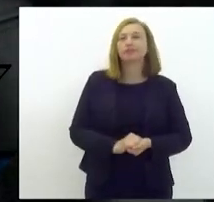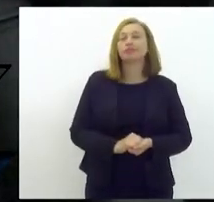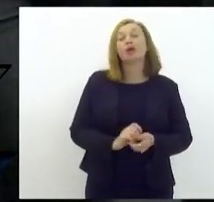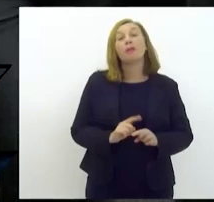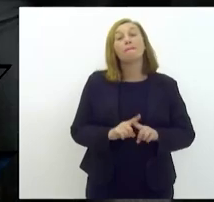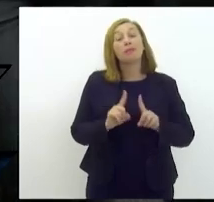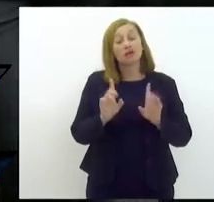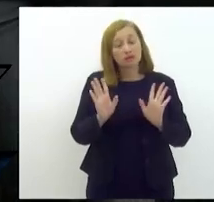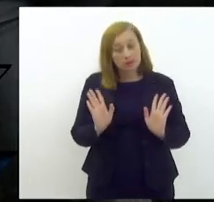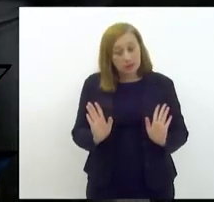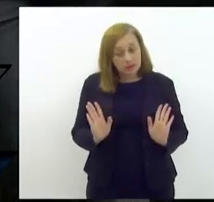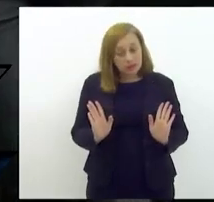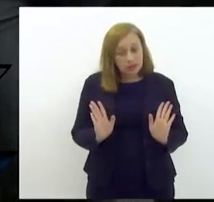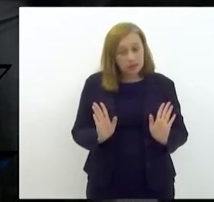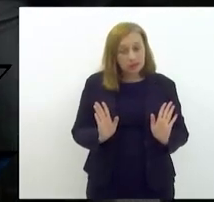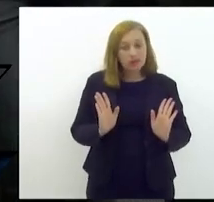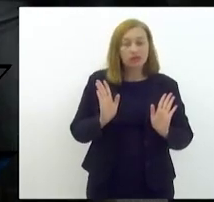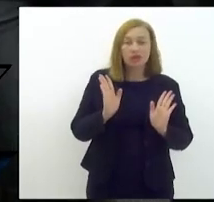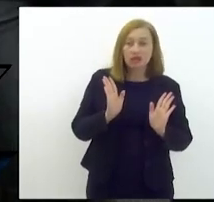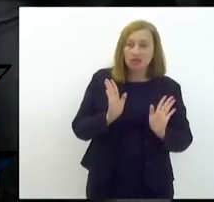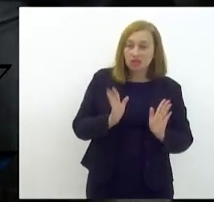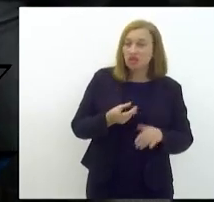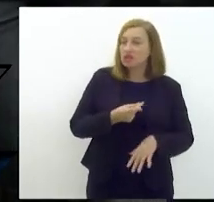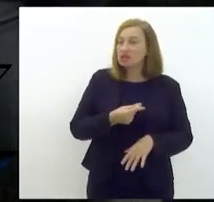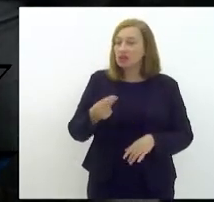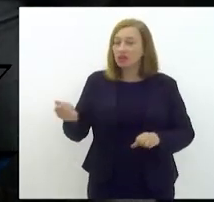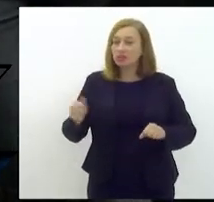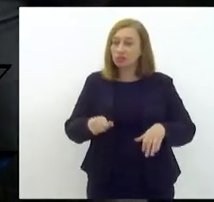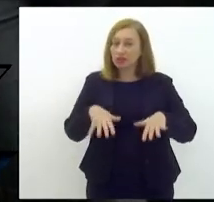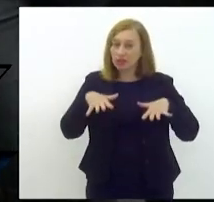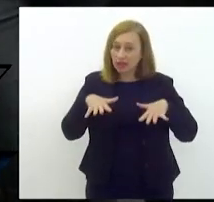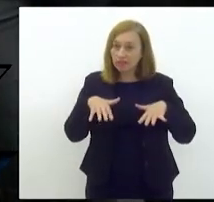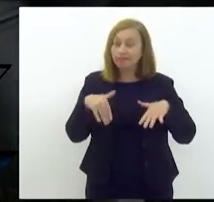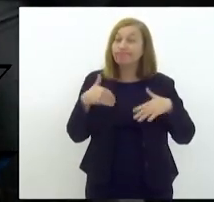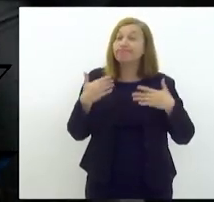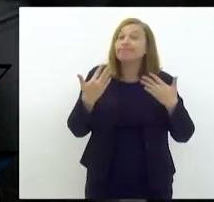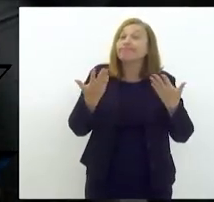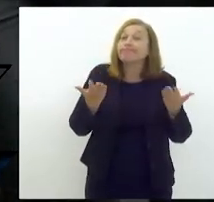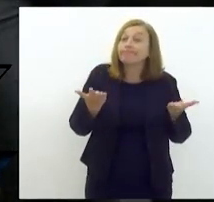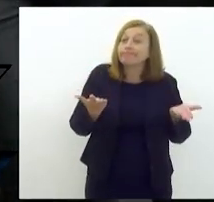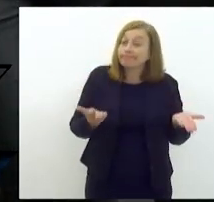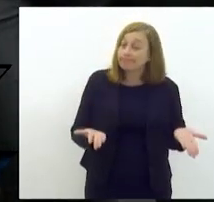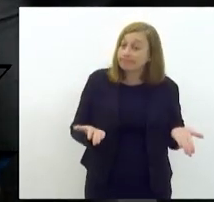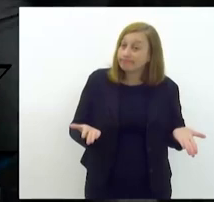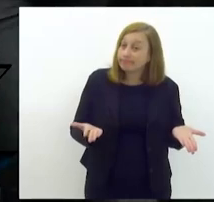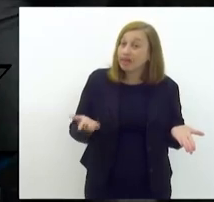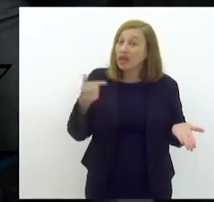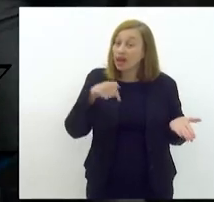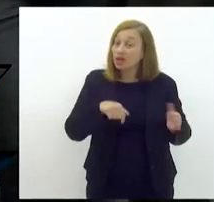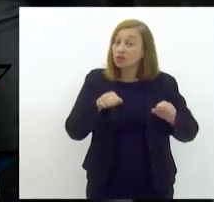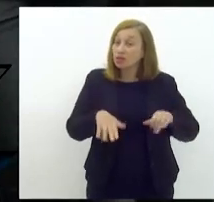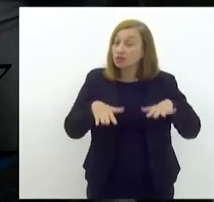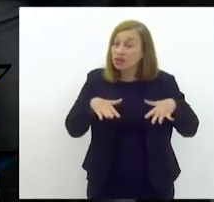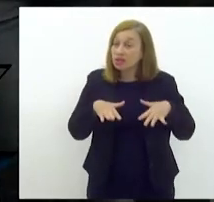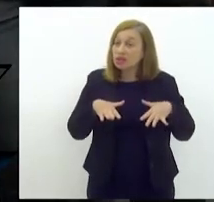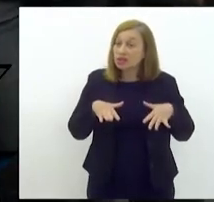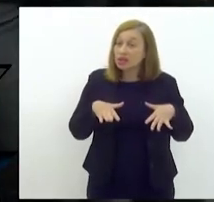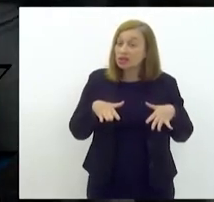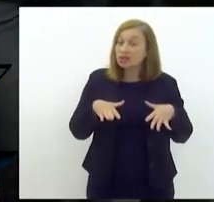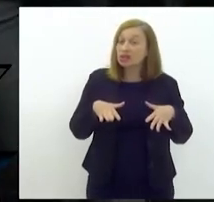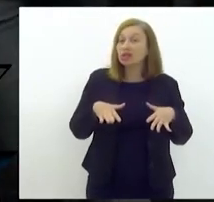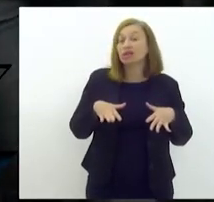Mas ele já se retirou do Plenário eu tô aqui no plena desde as 14